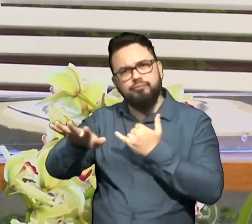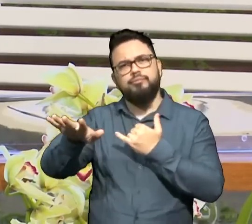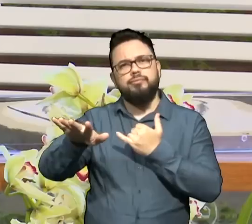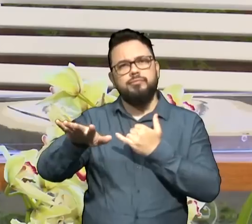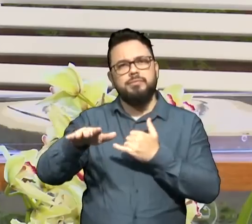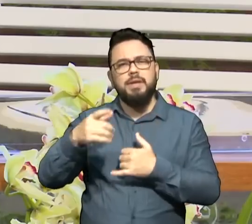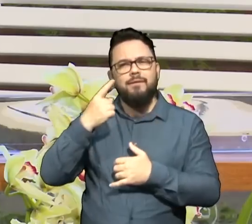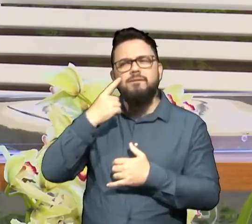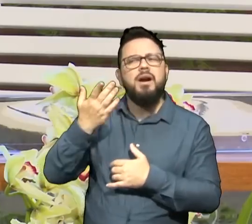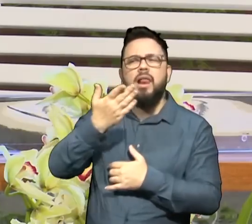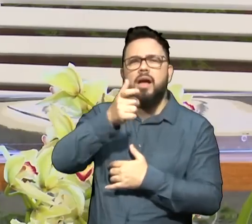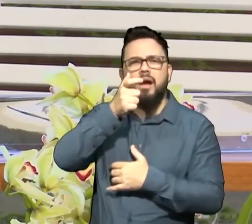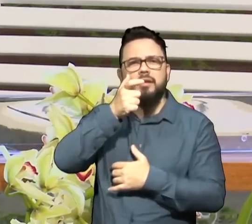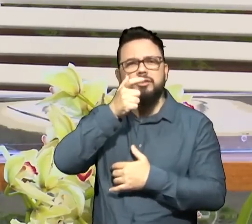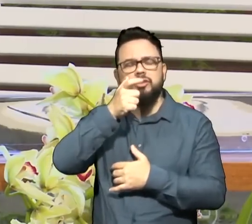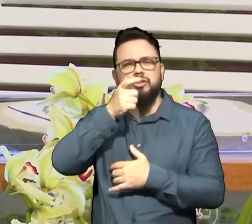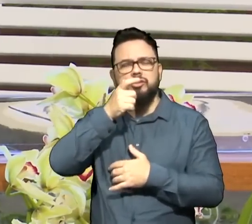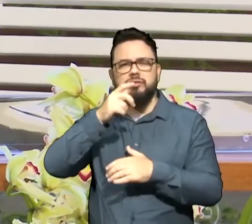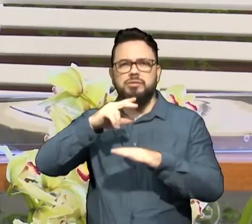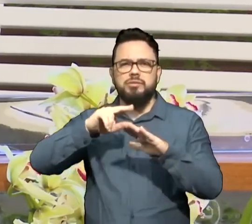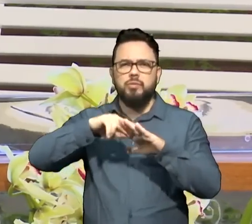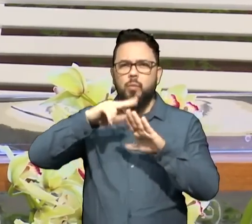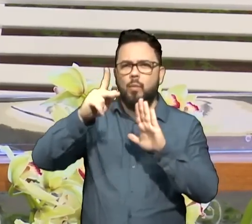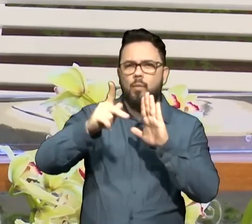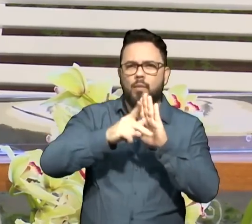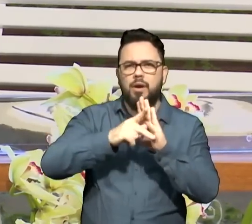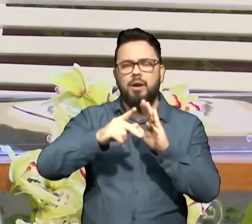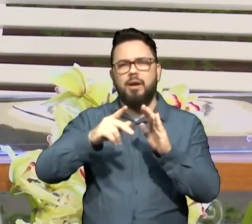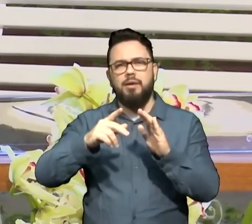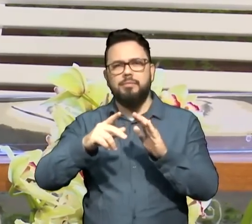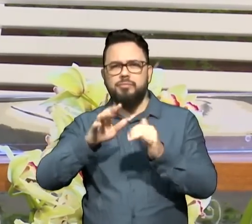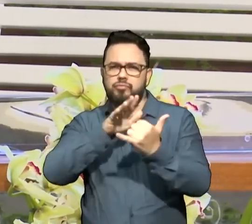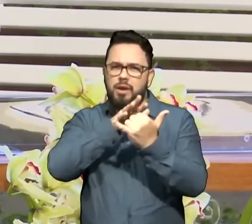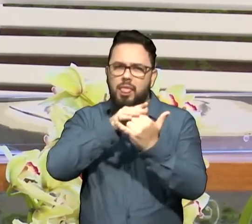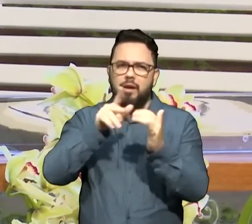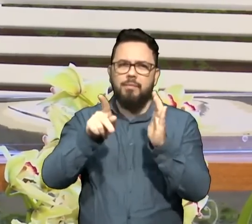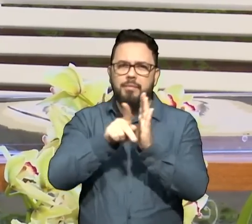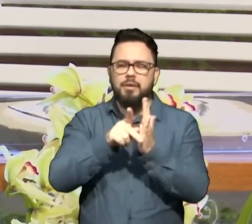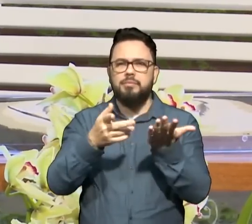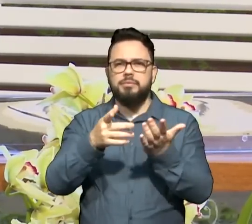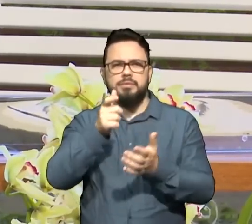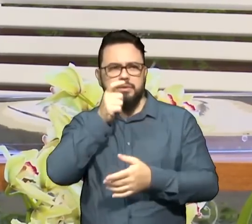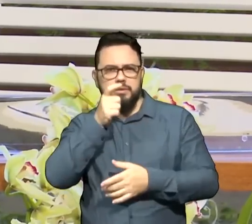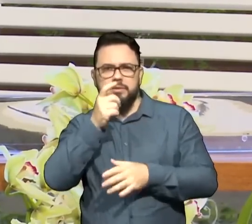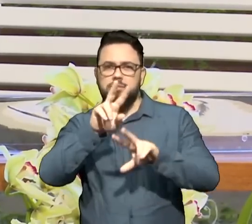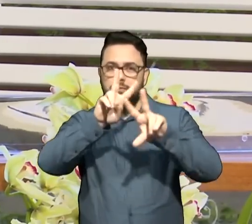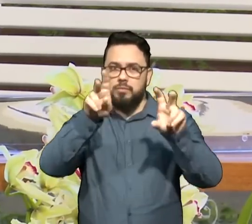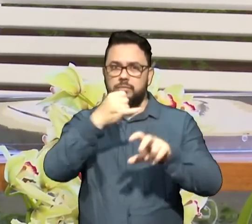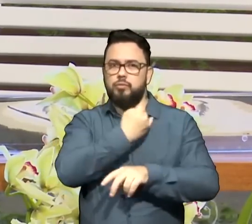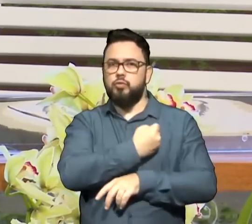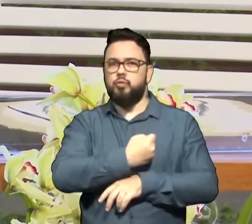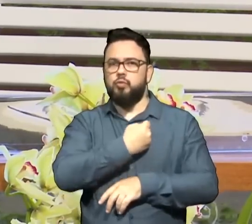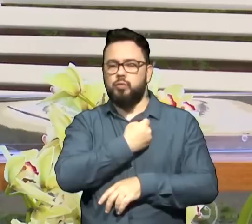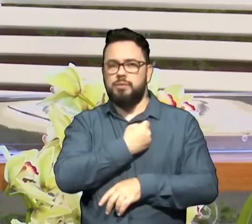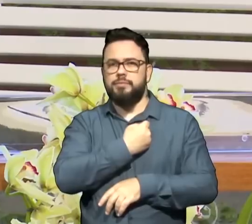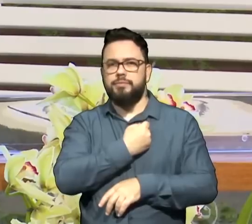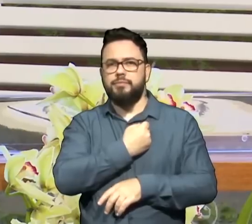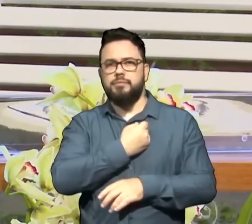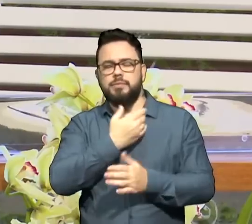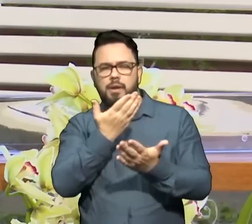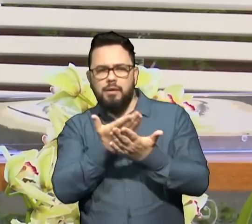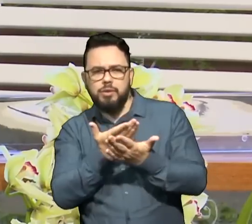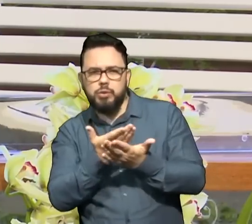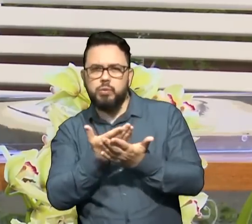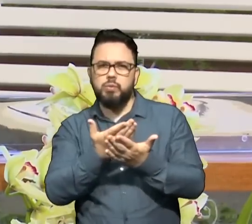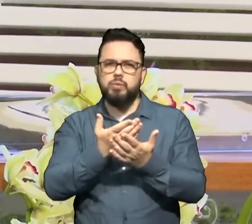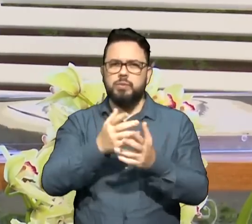TV UNASP Campo São Paulo e assista essa mensagem sobre o apóstolo João na verdade será uma pregação um estudo um reavivamento